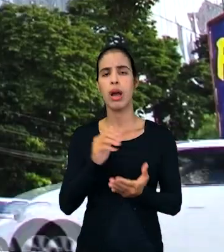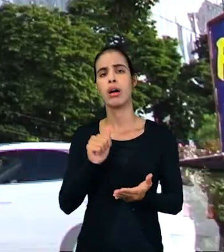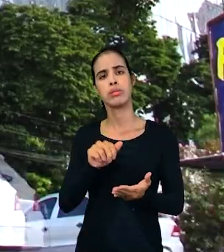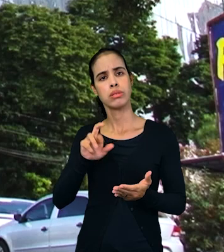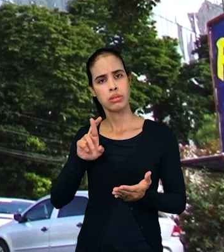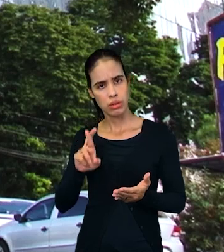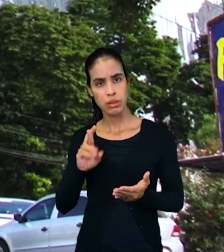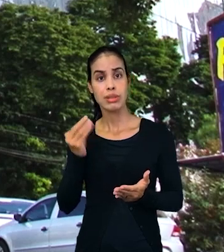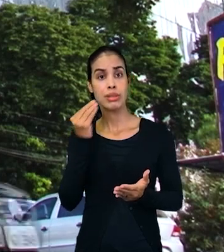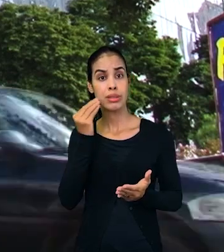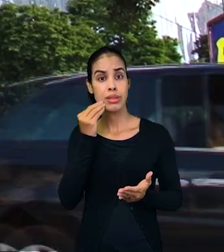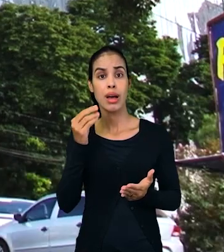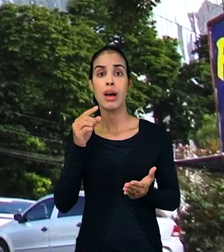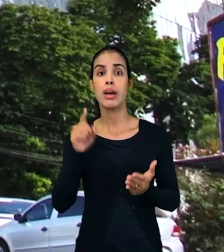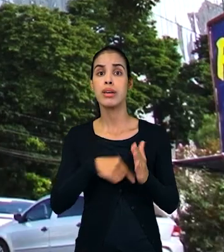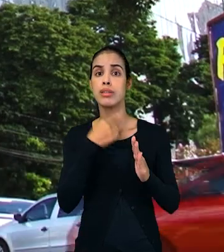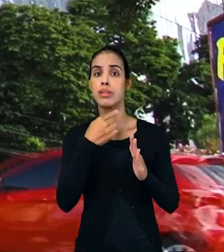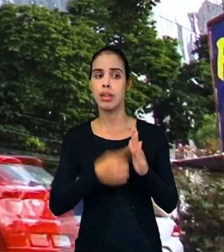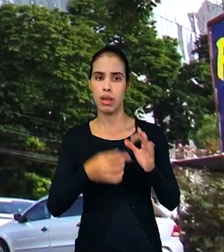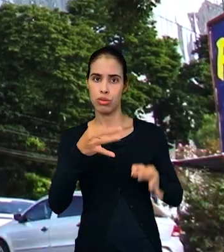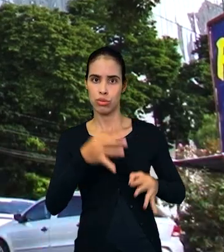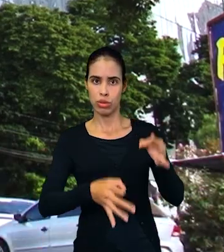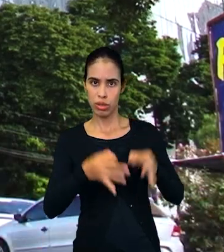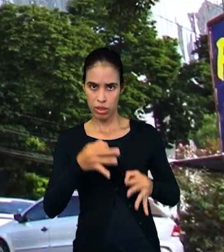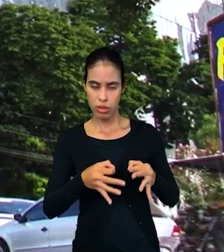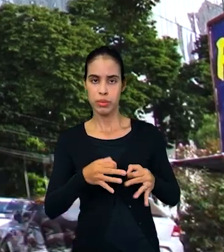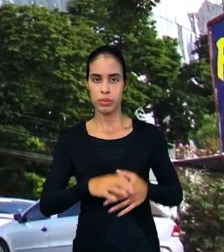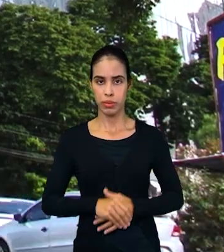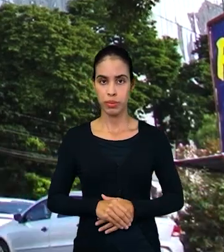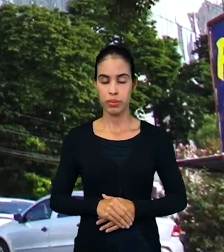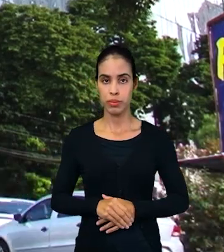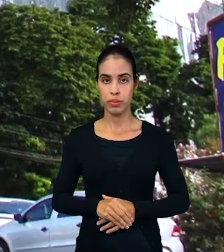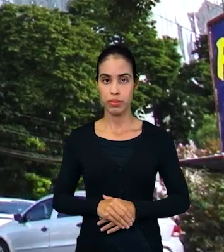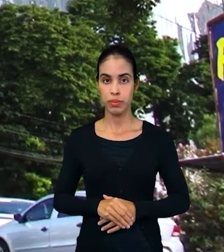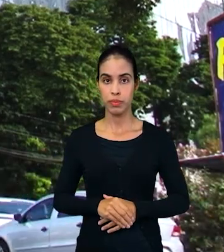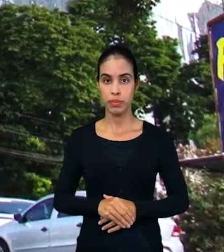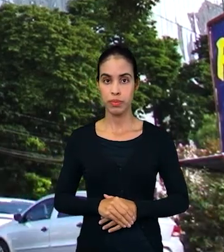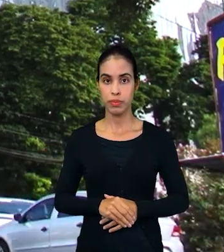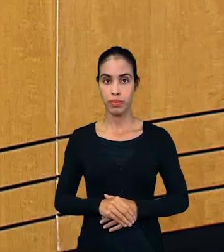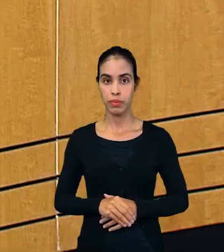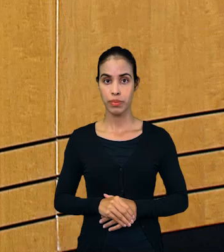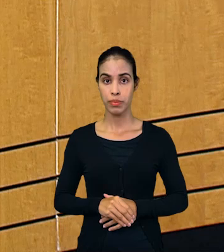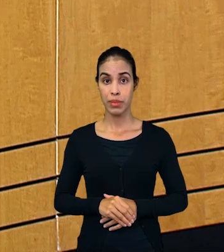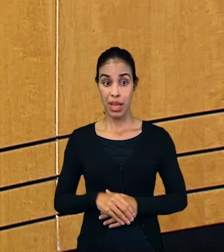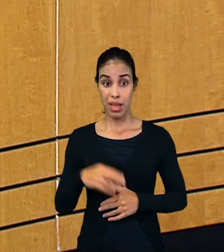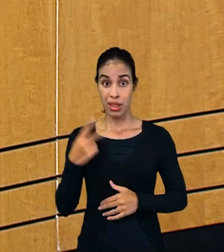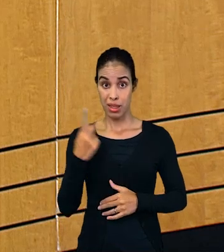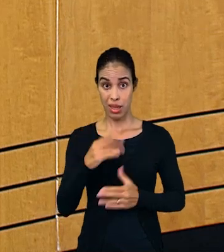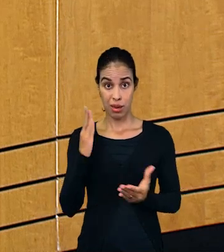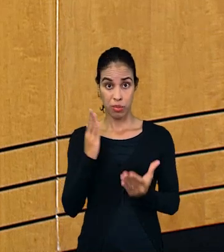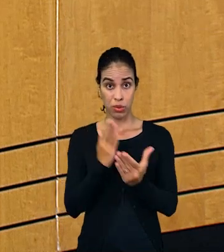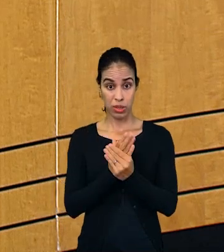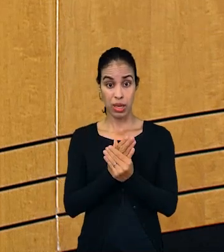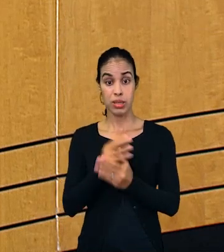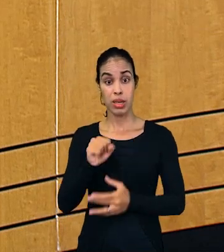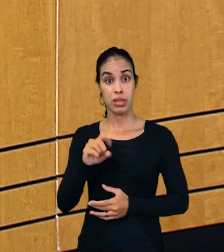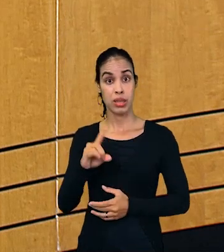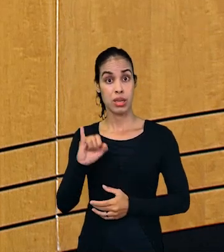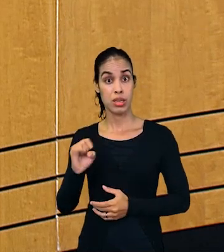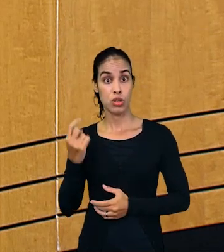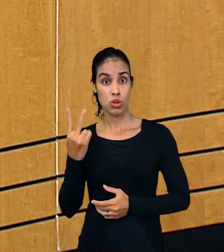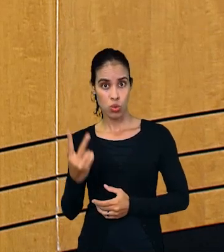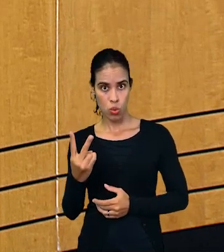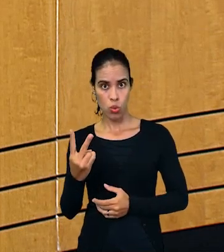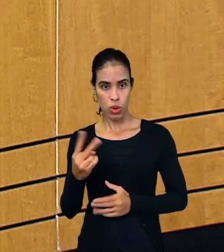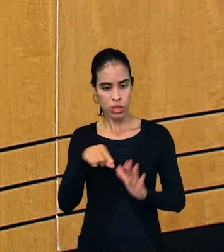entrou com ação rescisória para tentar anular a decisão e a recontratação. O caso foi analisado pela Seção